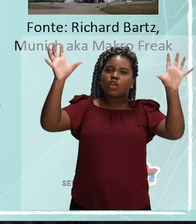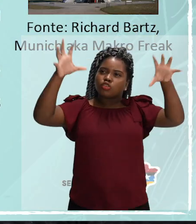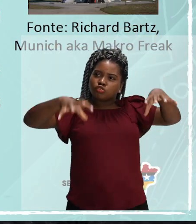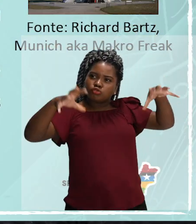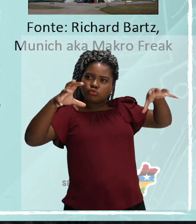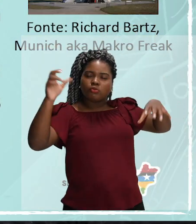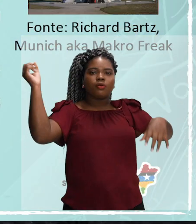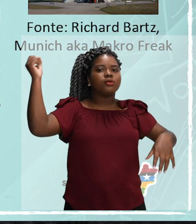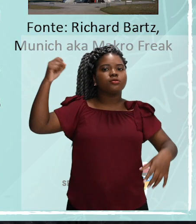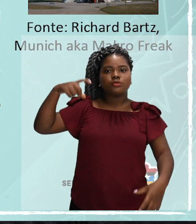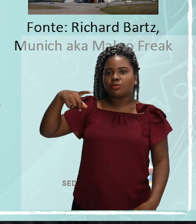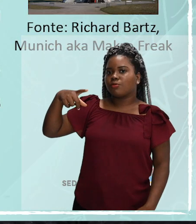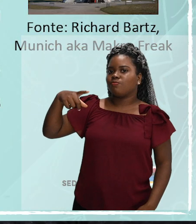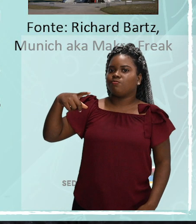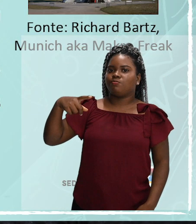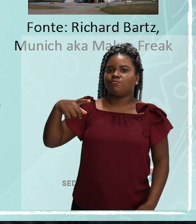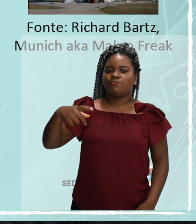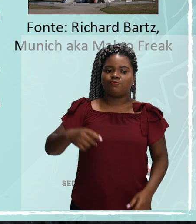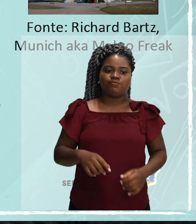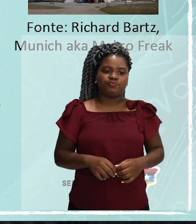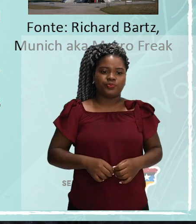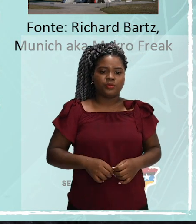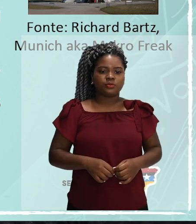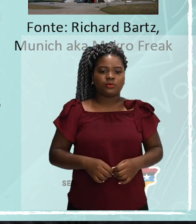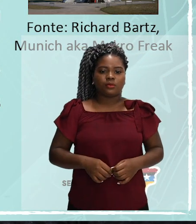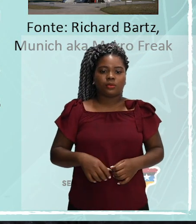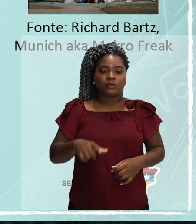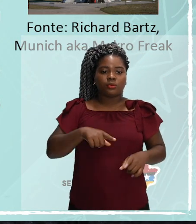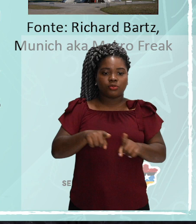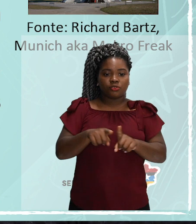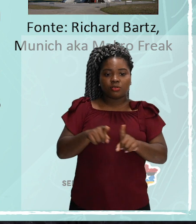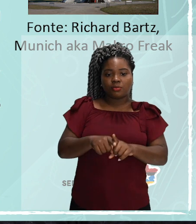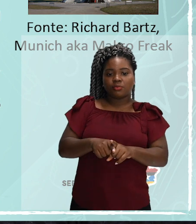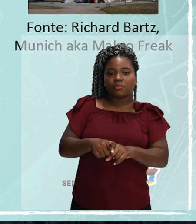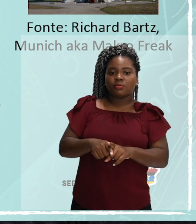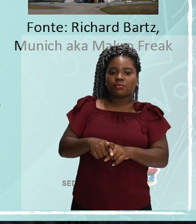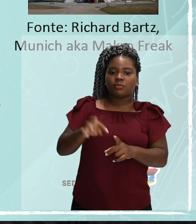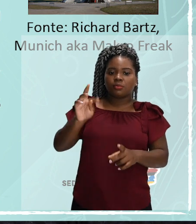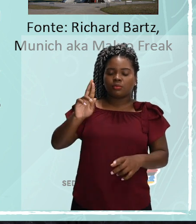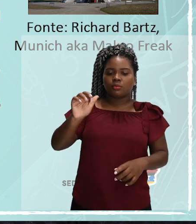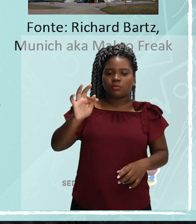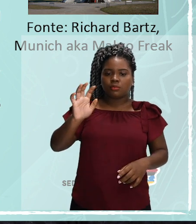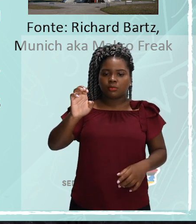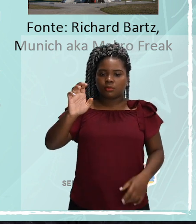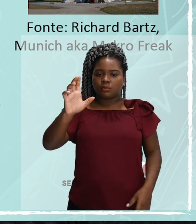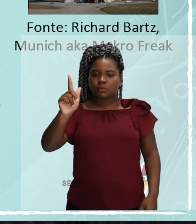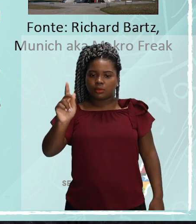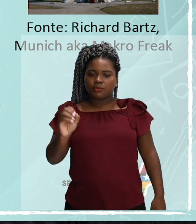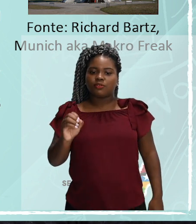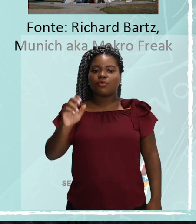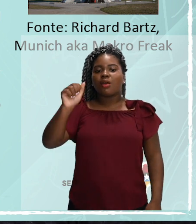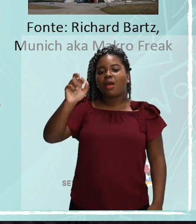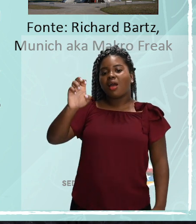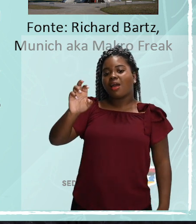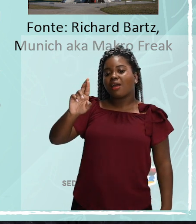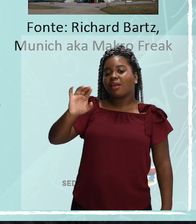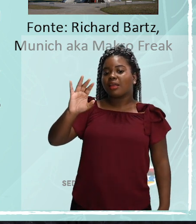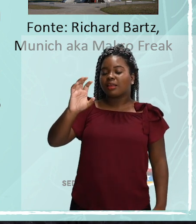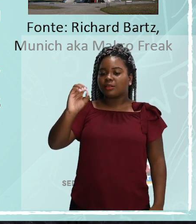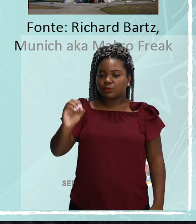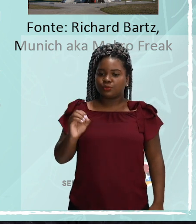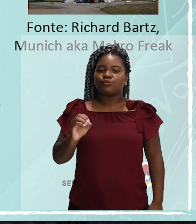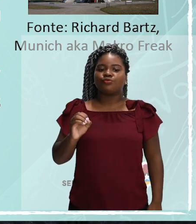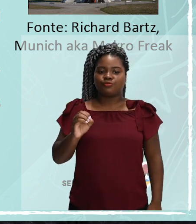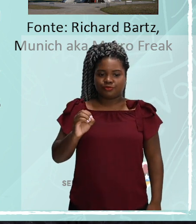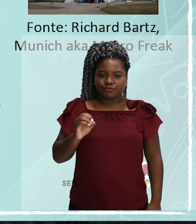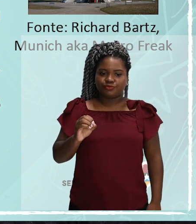tráfego aéreo, deslocamento dos aviões, usa radares para rastrear aviões tanto no solo como no ar, e na hora